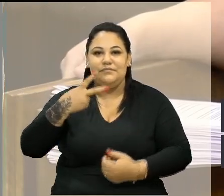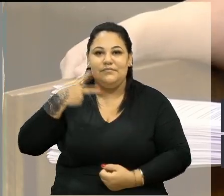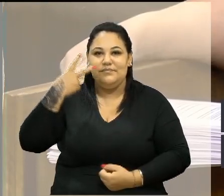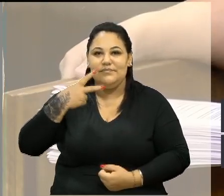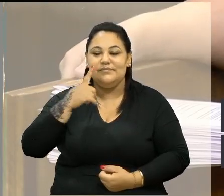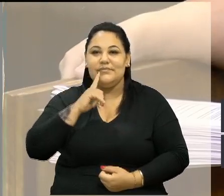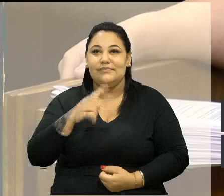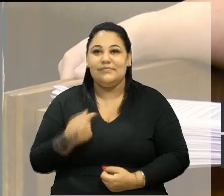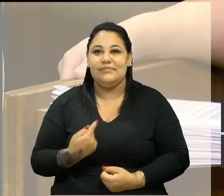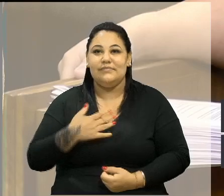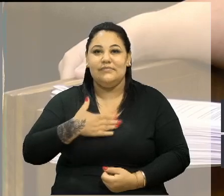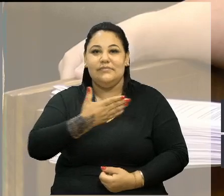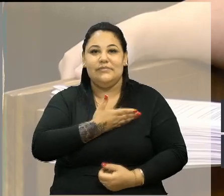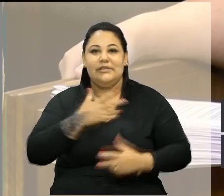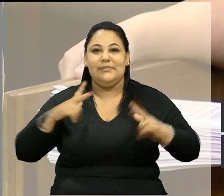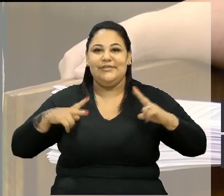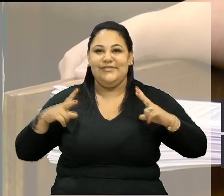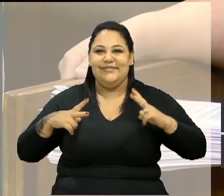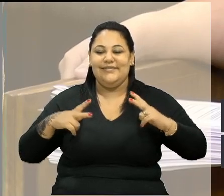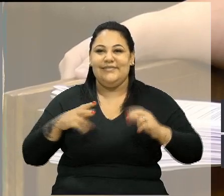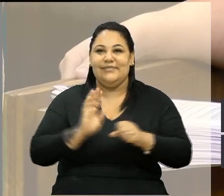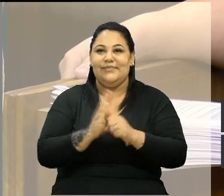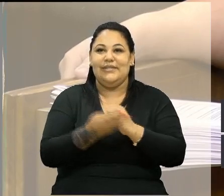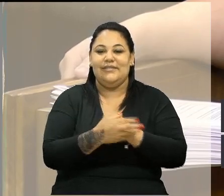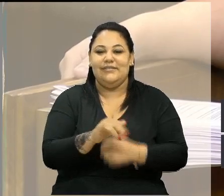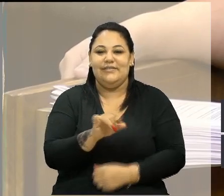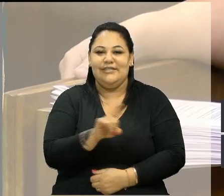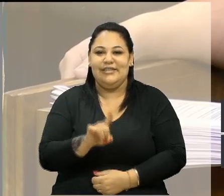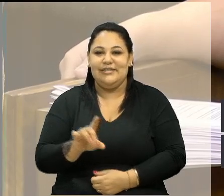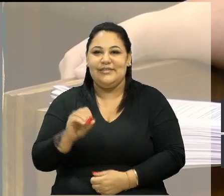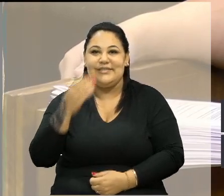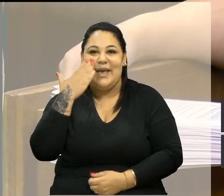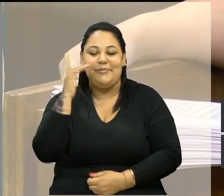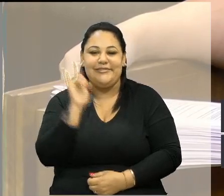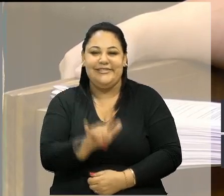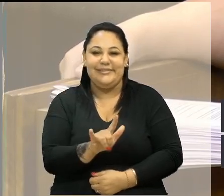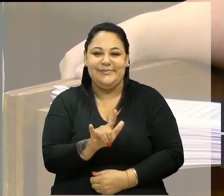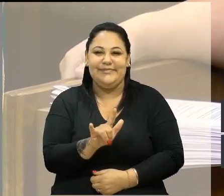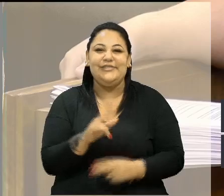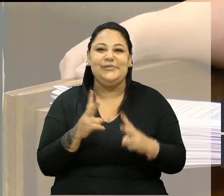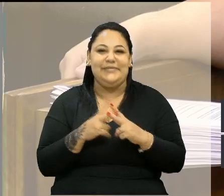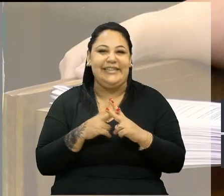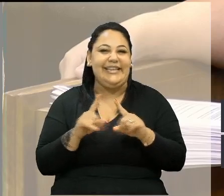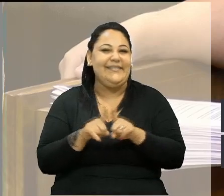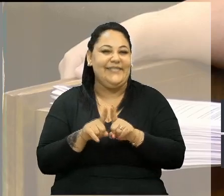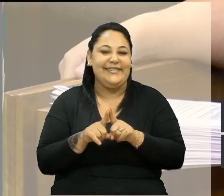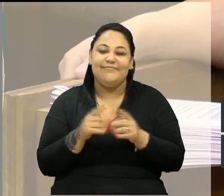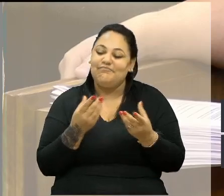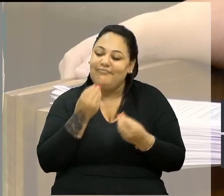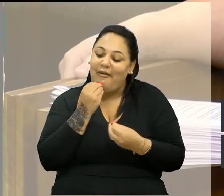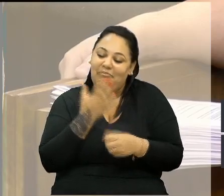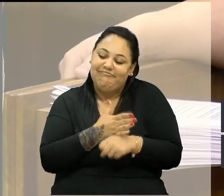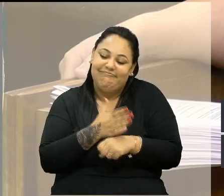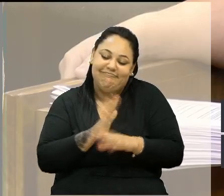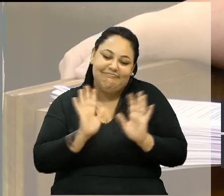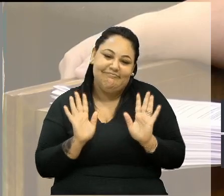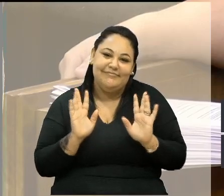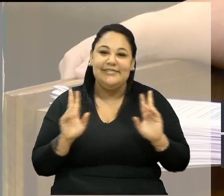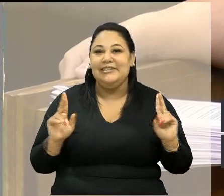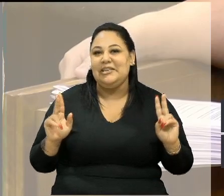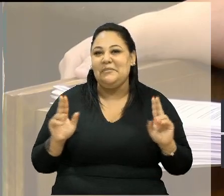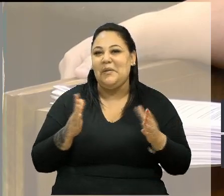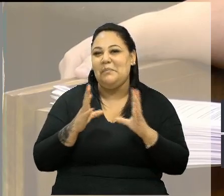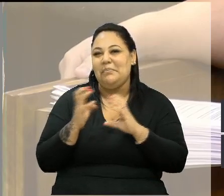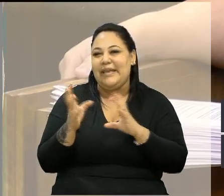amiga pessoal do Risso, tá? Sabe que te adoro mesmo, a gente brigando. Faz parte. Os irmãos brigam,